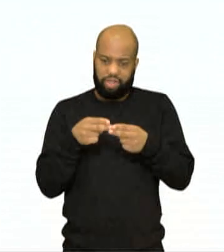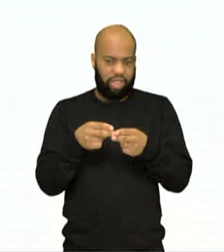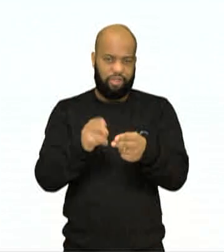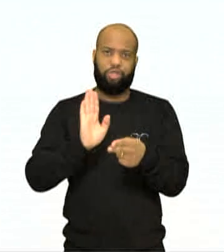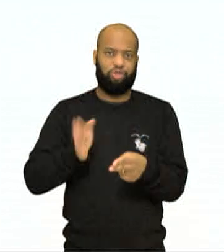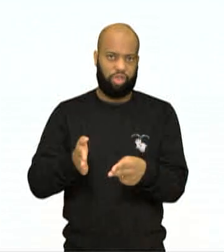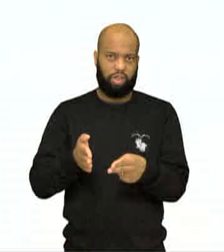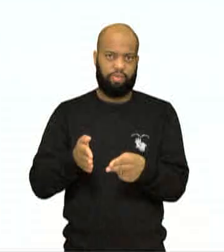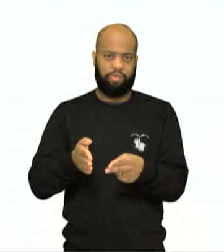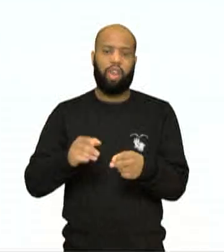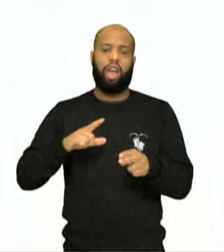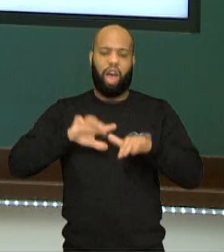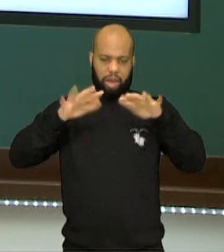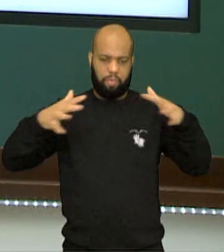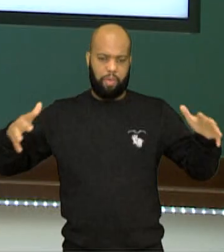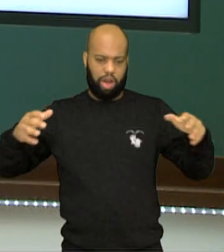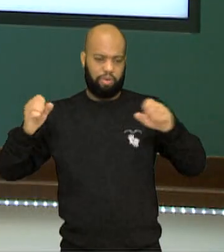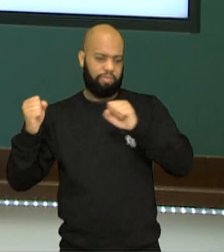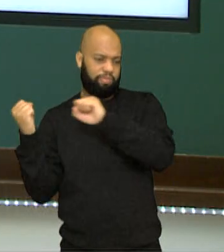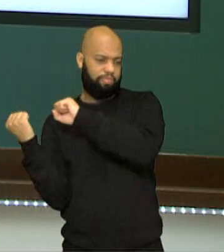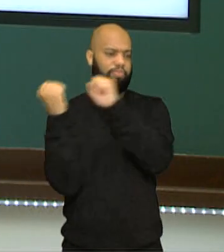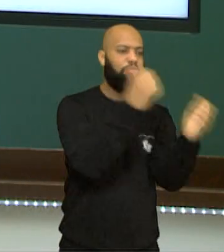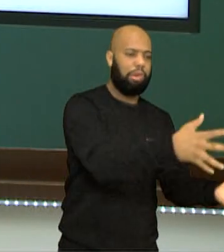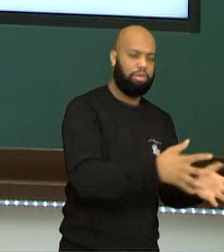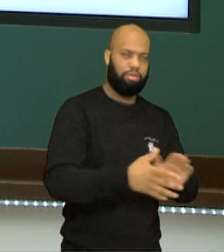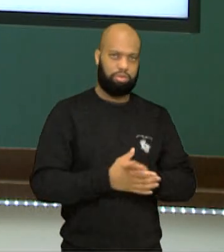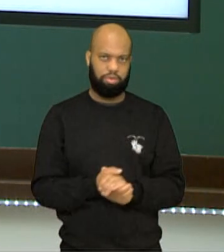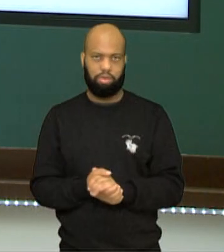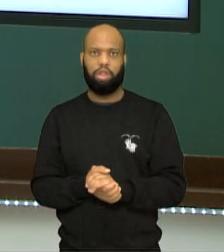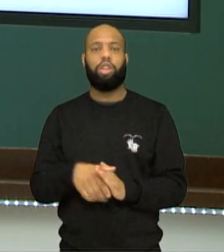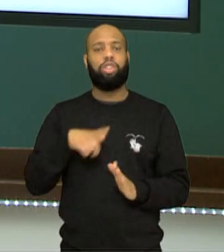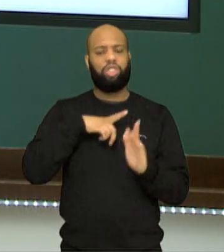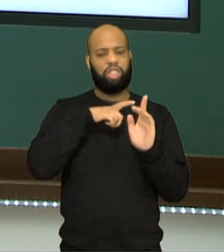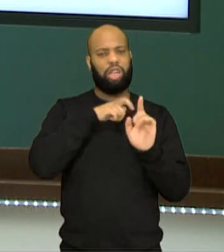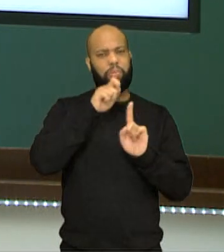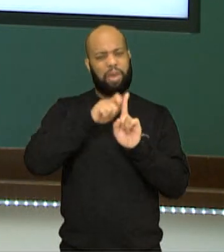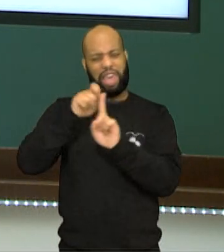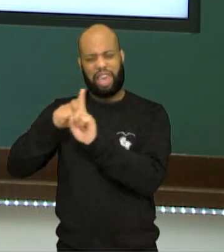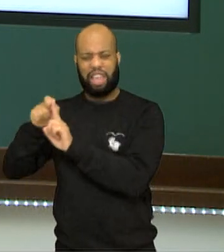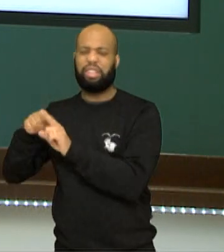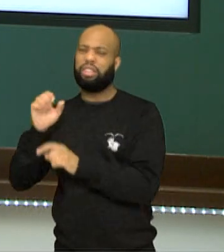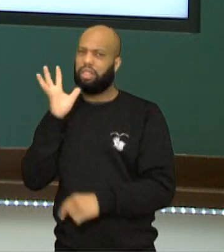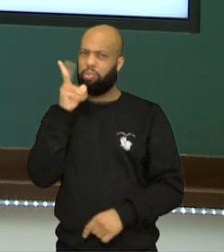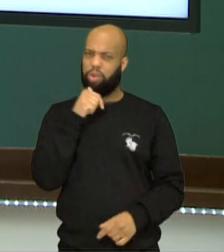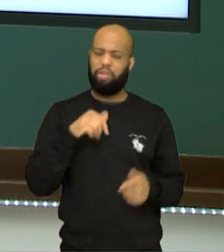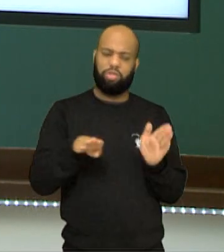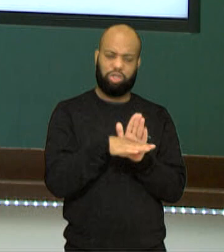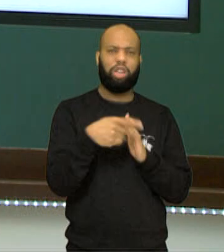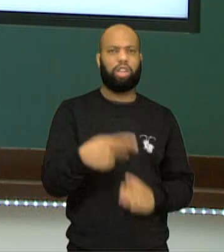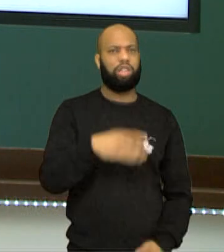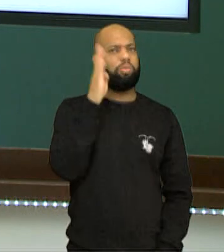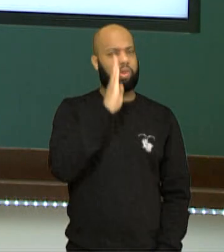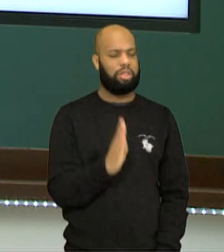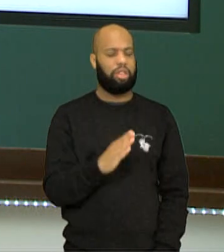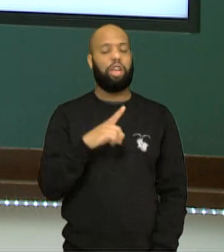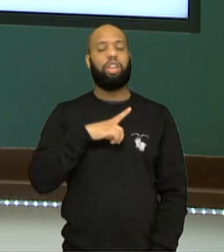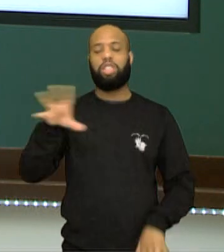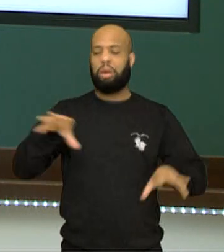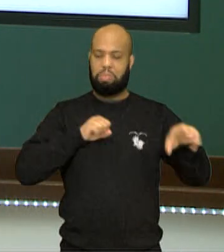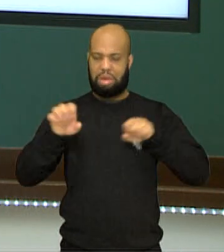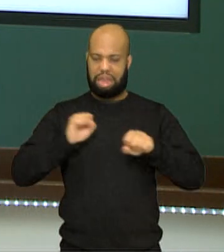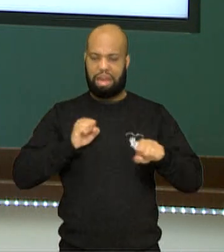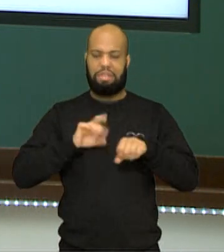mar, né? Passavam aí meses para até chegar no Brasil, né? Muitas com doença, iam